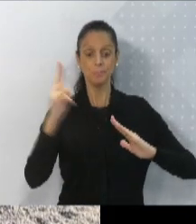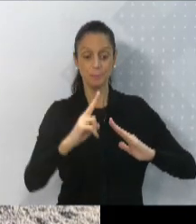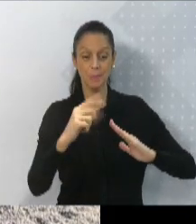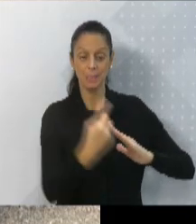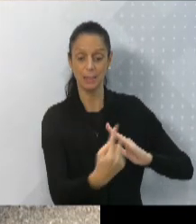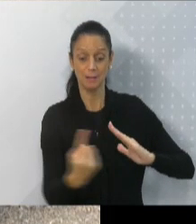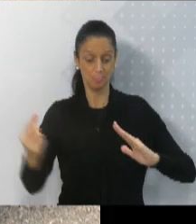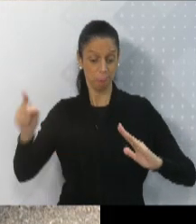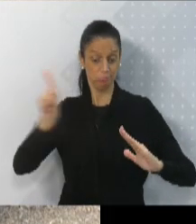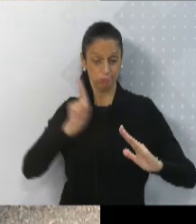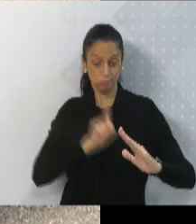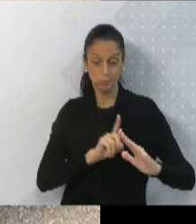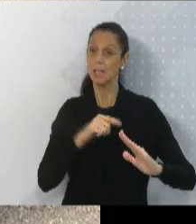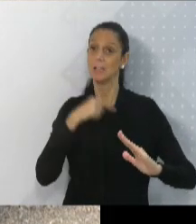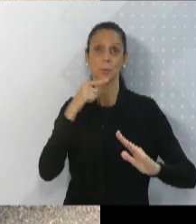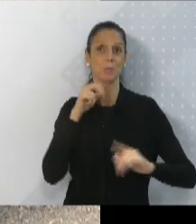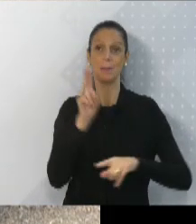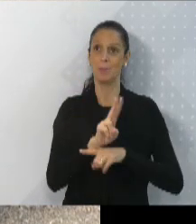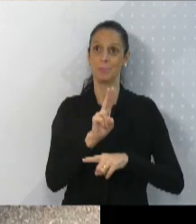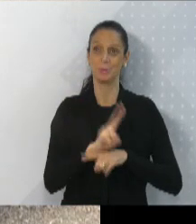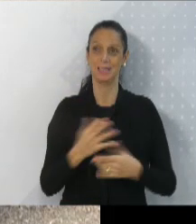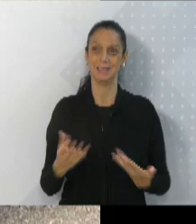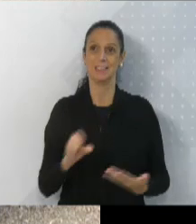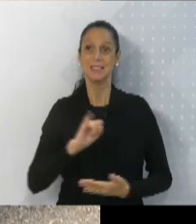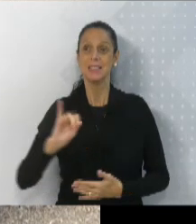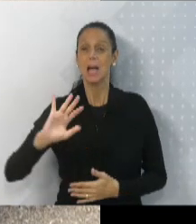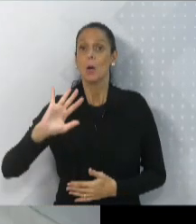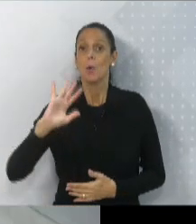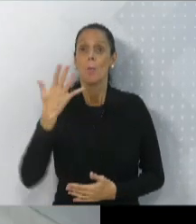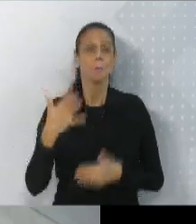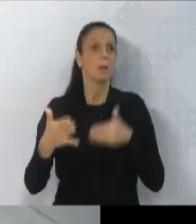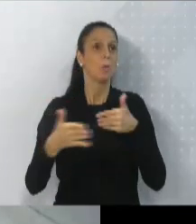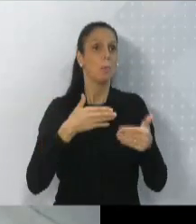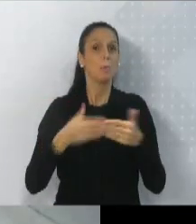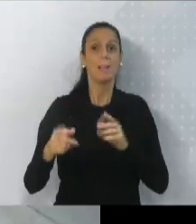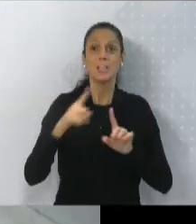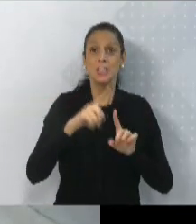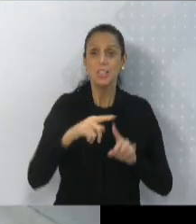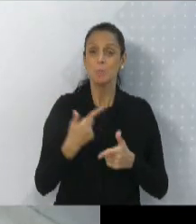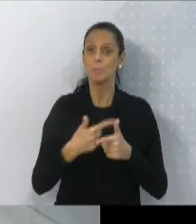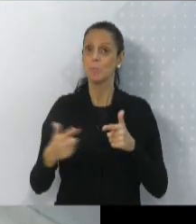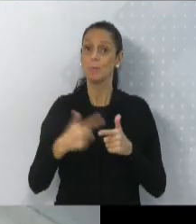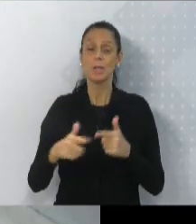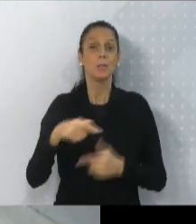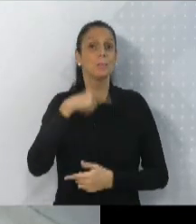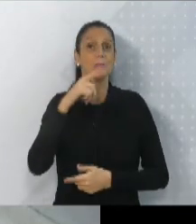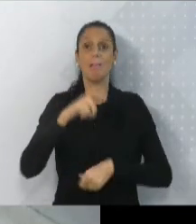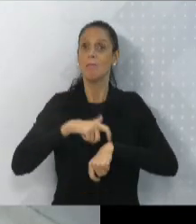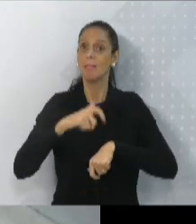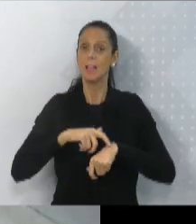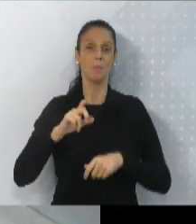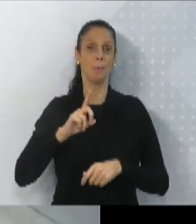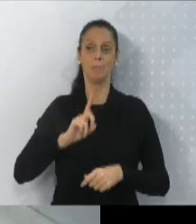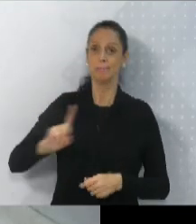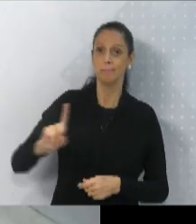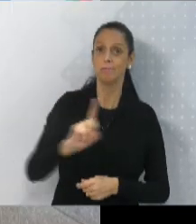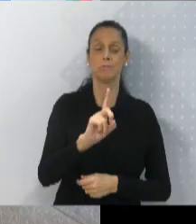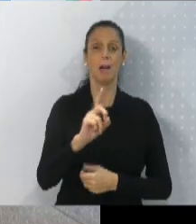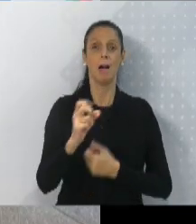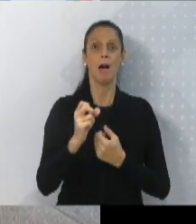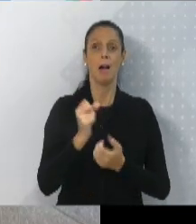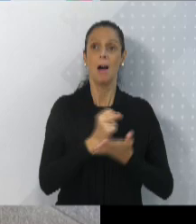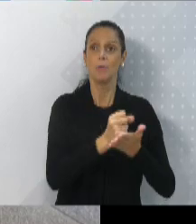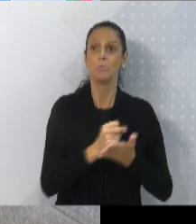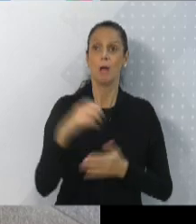e se eu houver alguma ocorrência até chegar vai dar problema então eu lancei a ideia e já passei